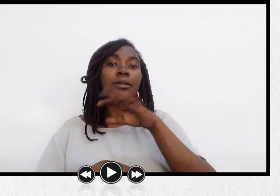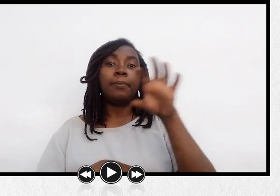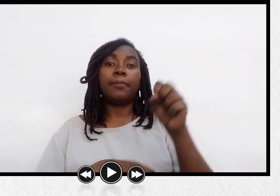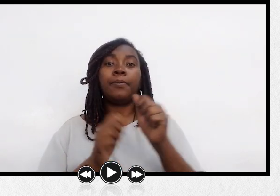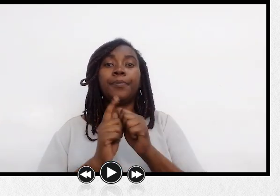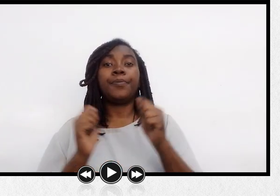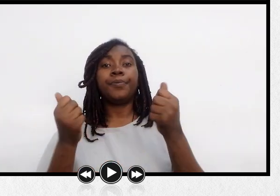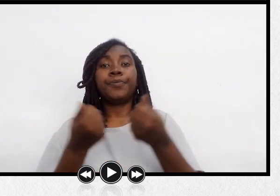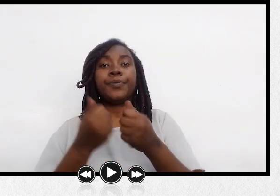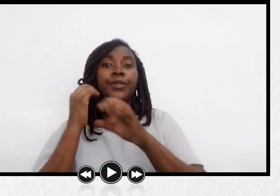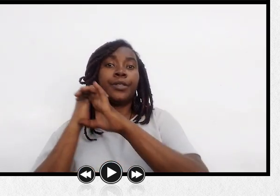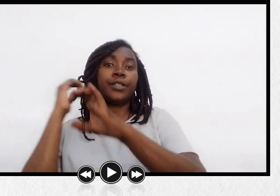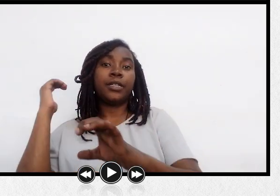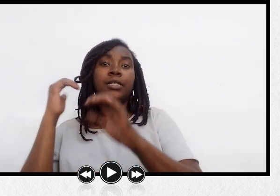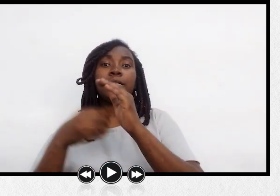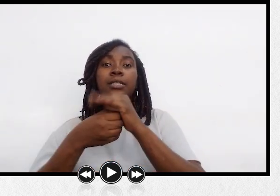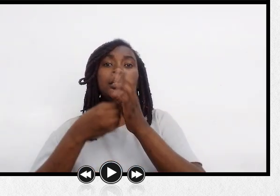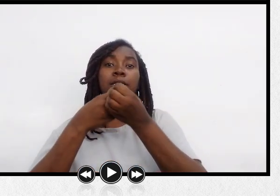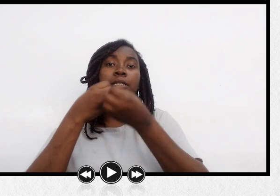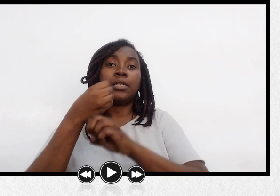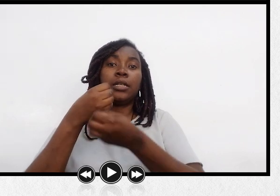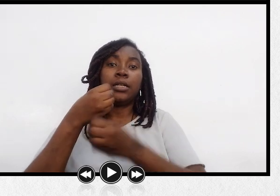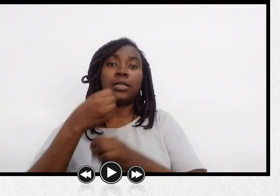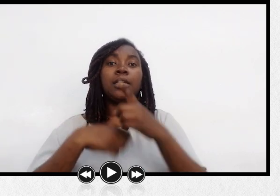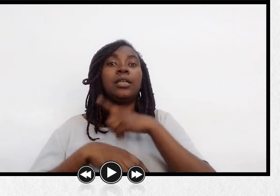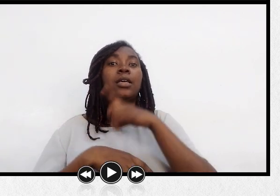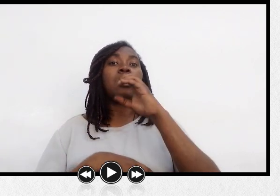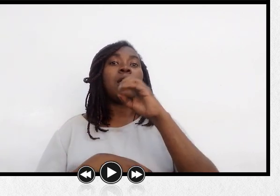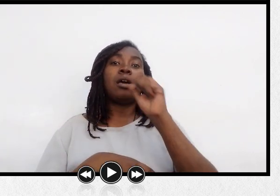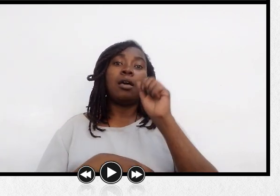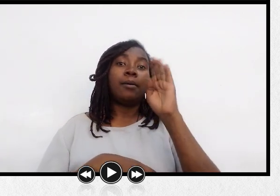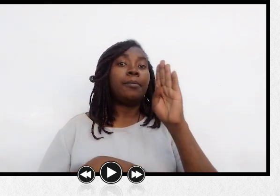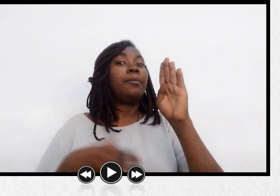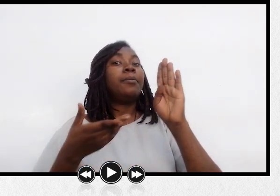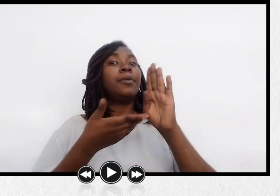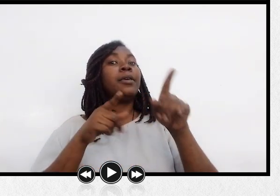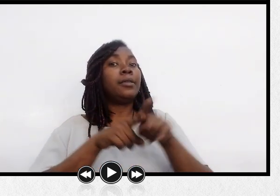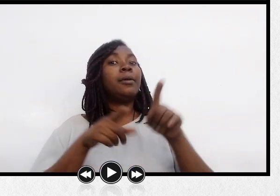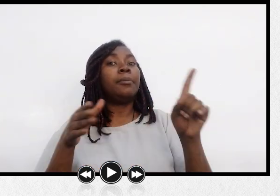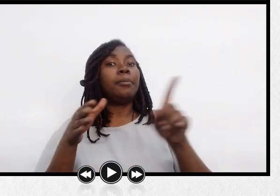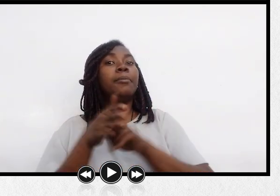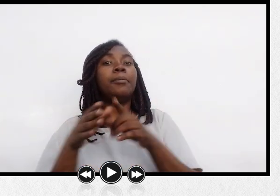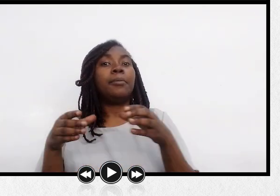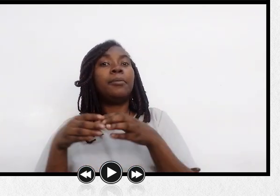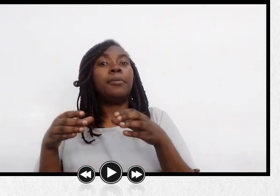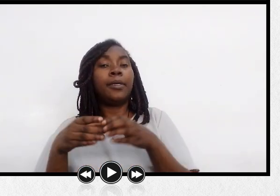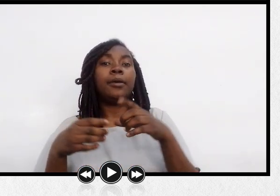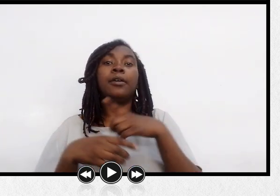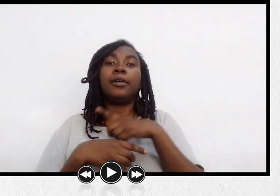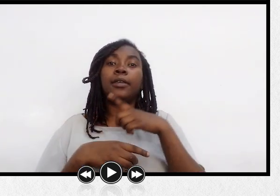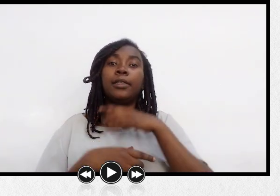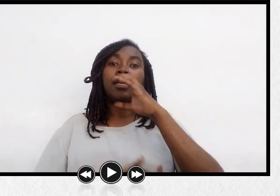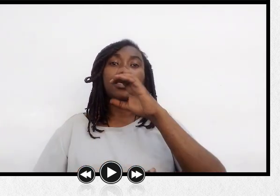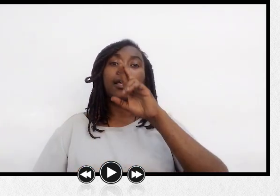dos Engenheiros de Saneamento, você tem a OAB, que também ela está dentro desse grupo, você tem o